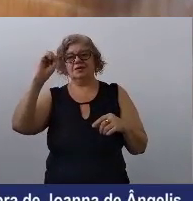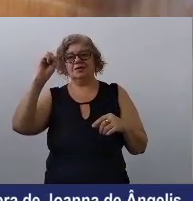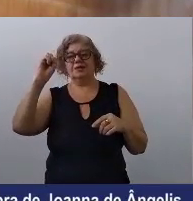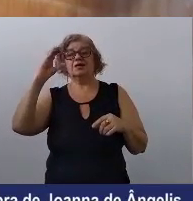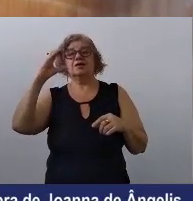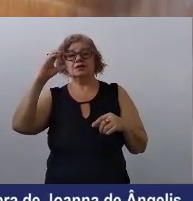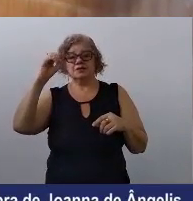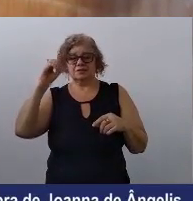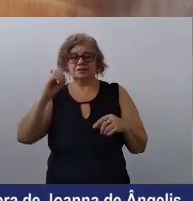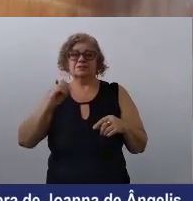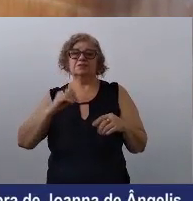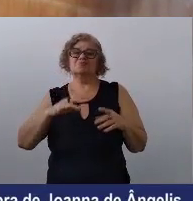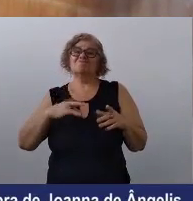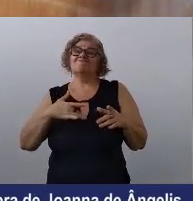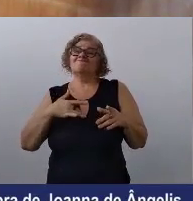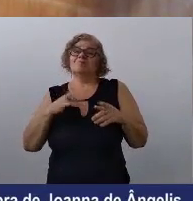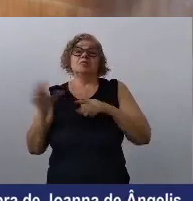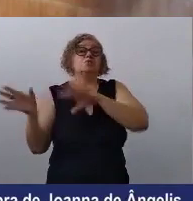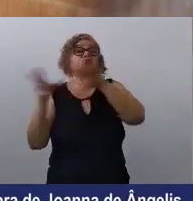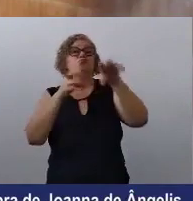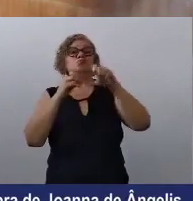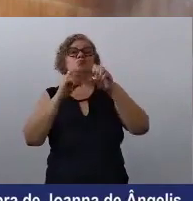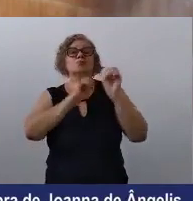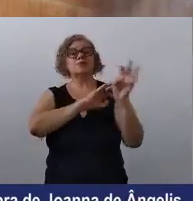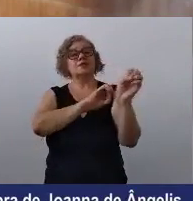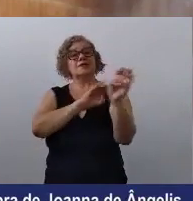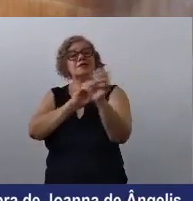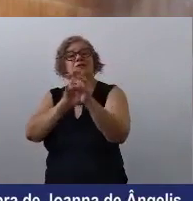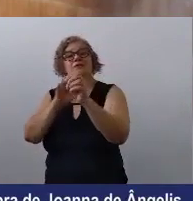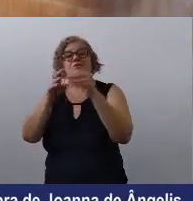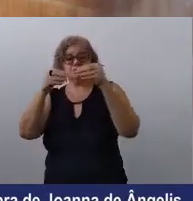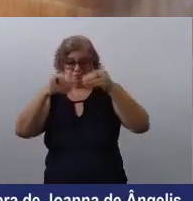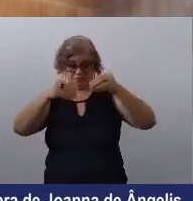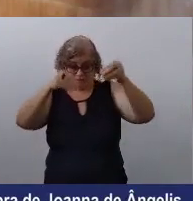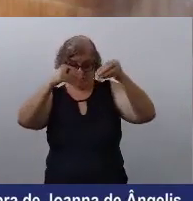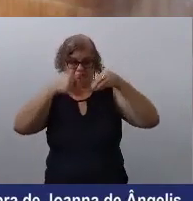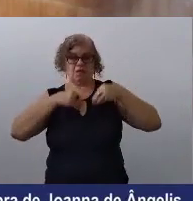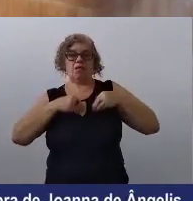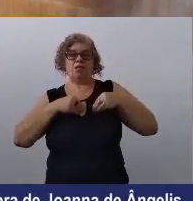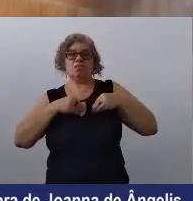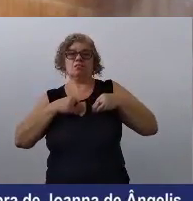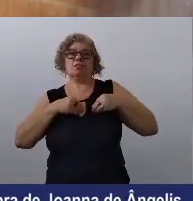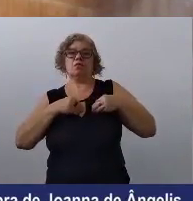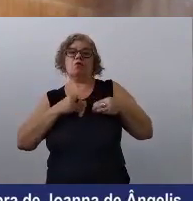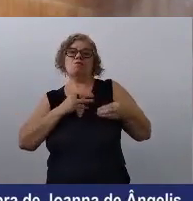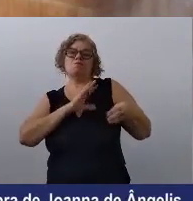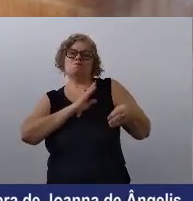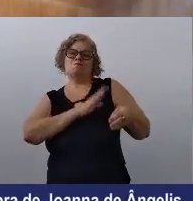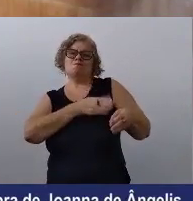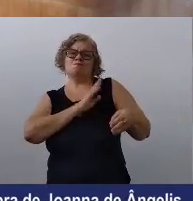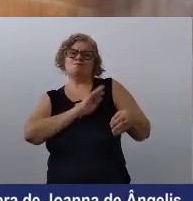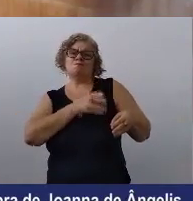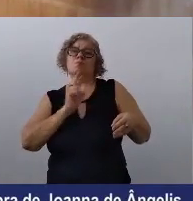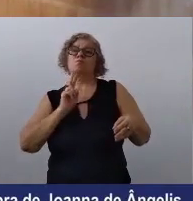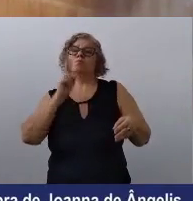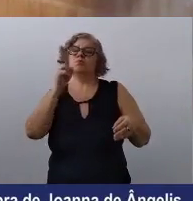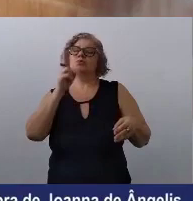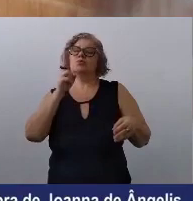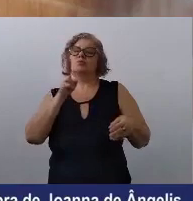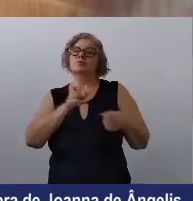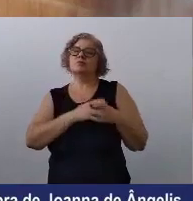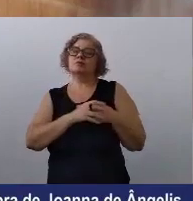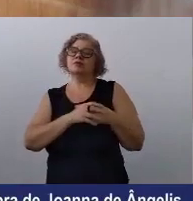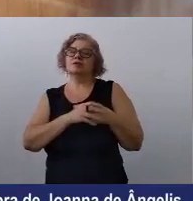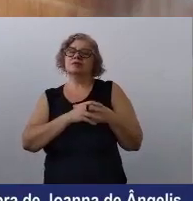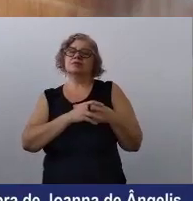faz com que a essência daqueles ensinamentos de Francisco passasse a pulsar de uma maneira muito forte no seu coração,